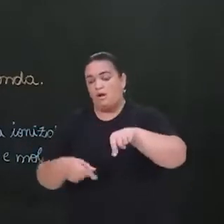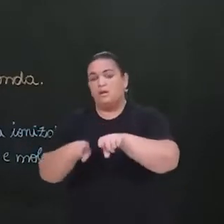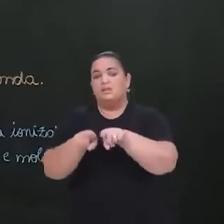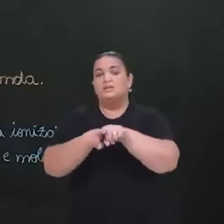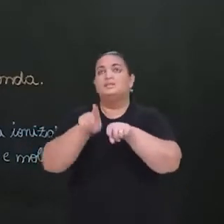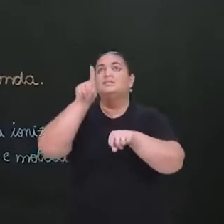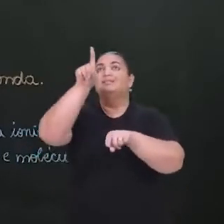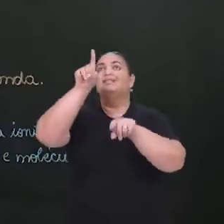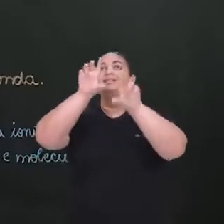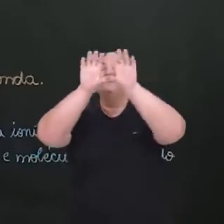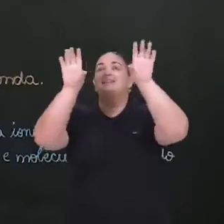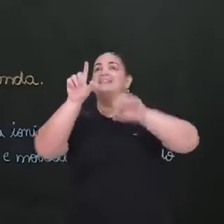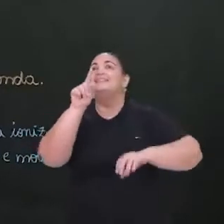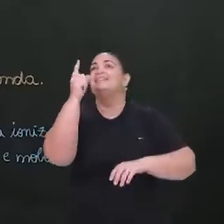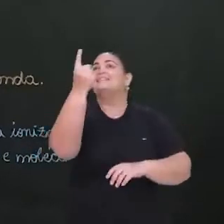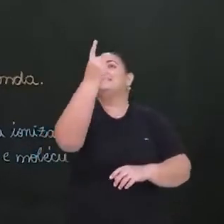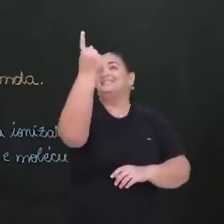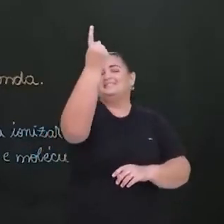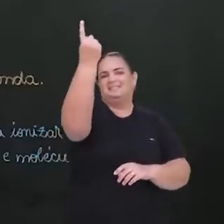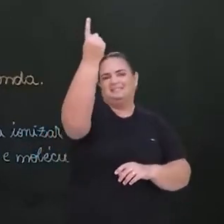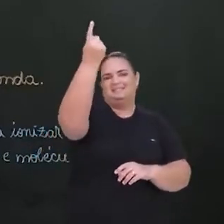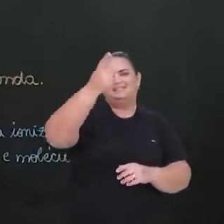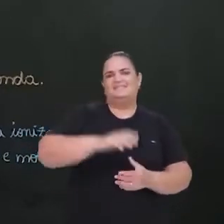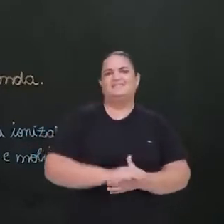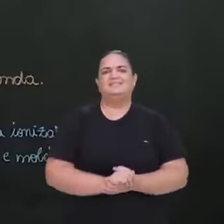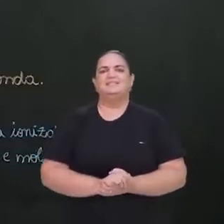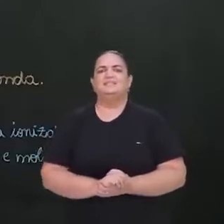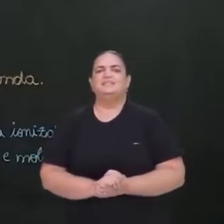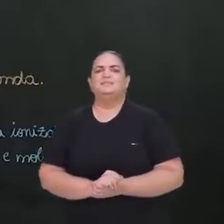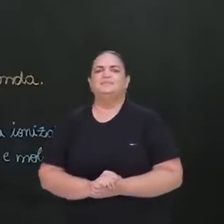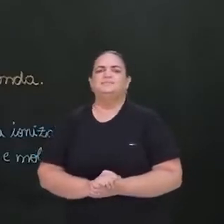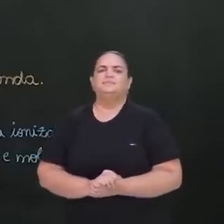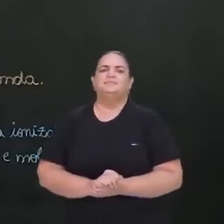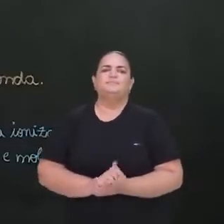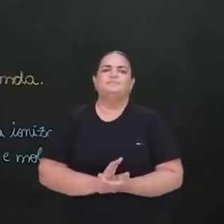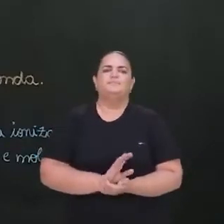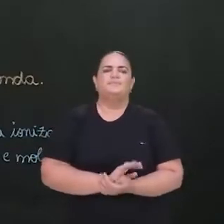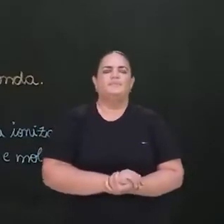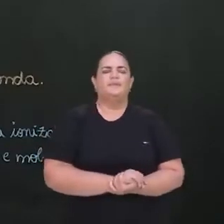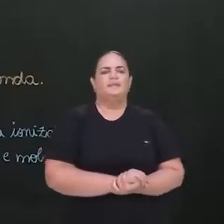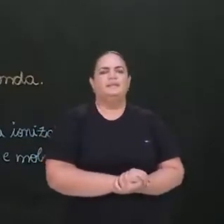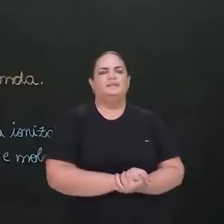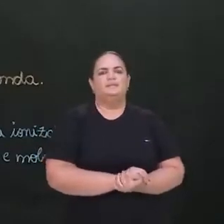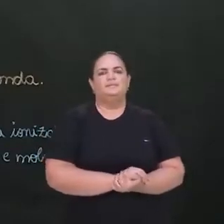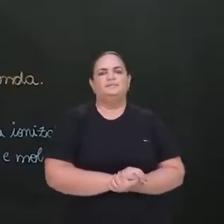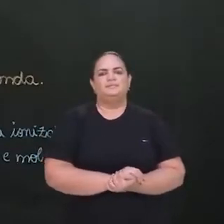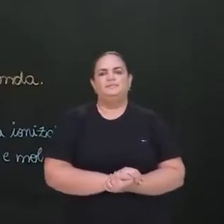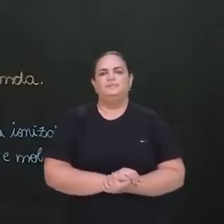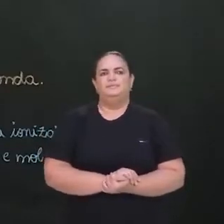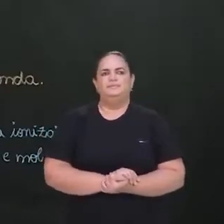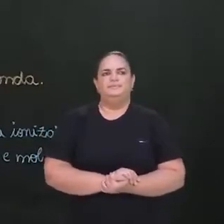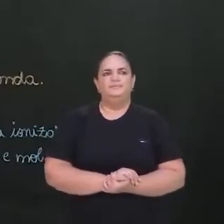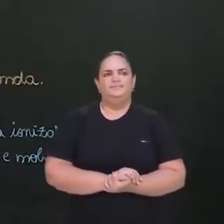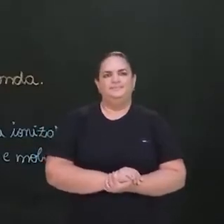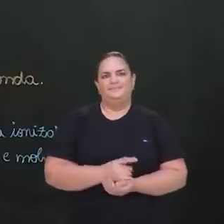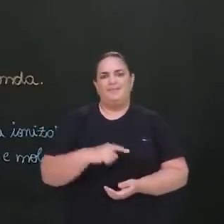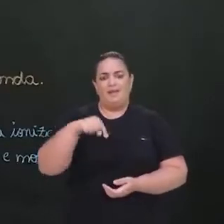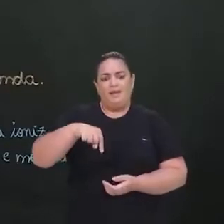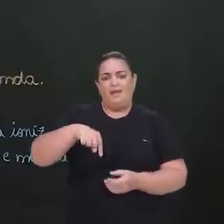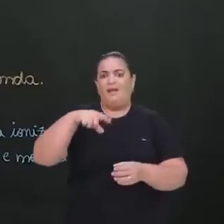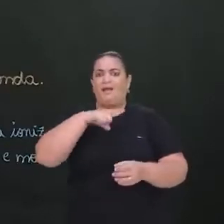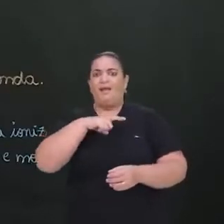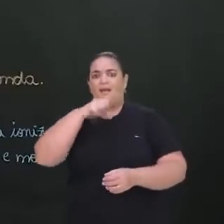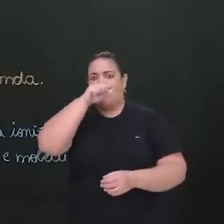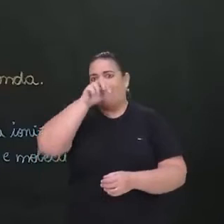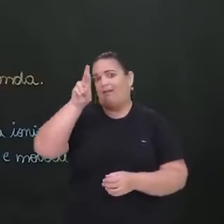mesmo onde não tem, tanto no vácuo quanto no espaço, é ótimo. Tanto no vácuo, lá no espaço, quanto aqui na Terra,